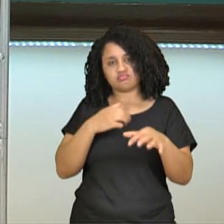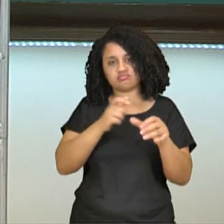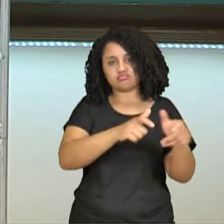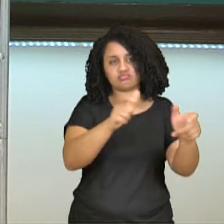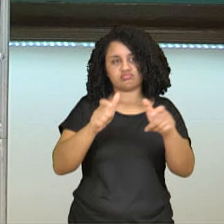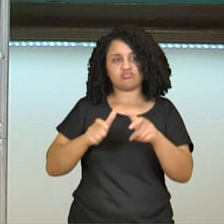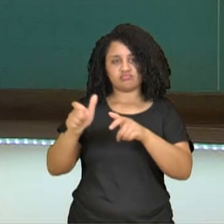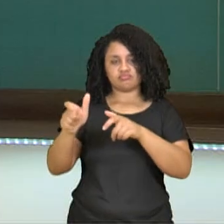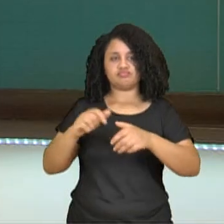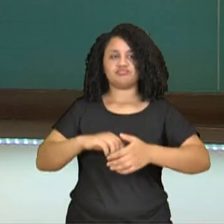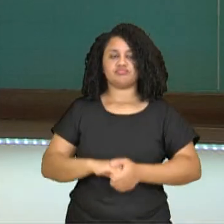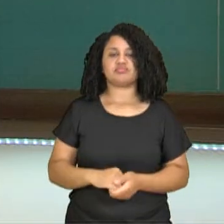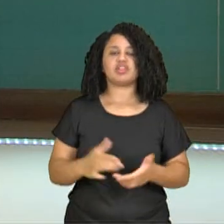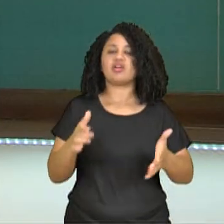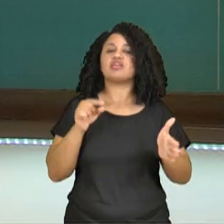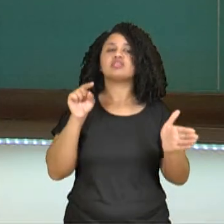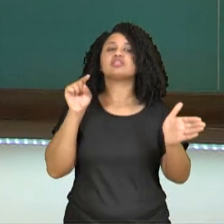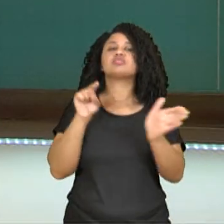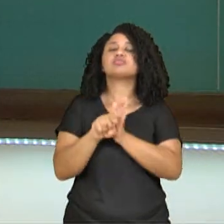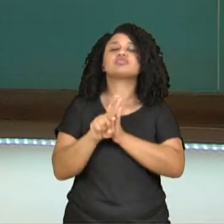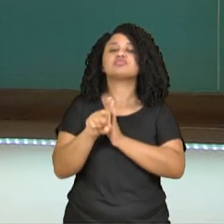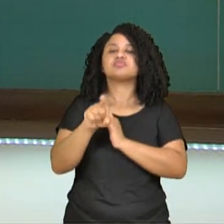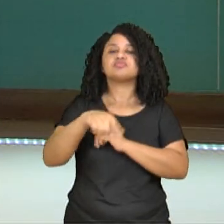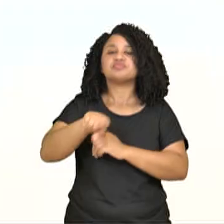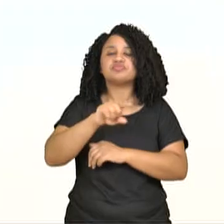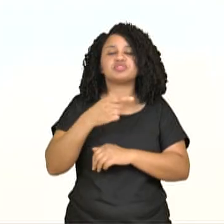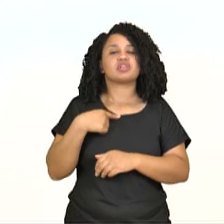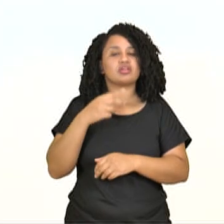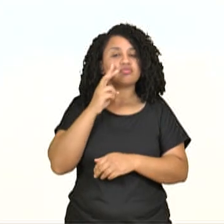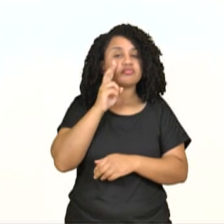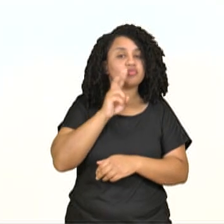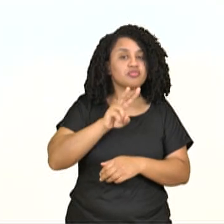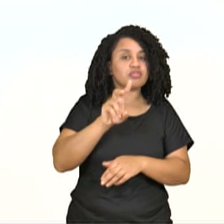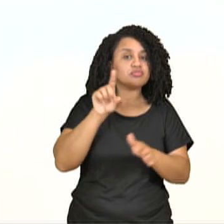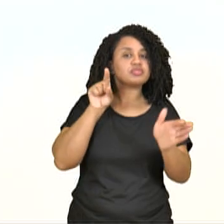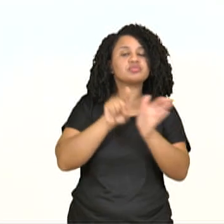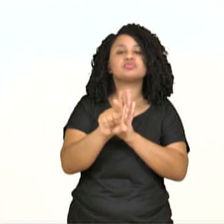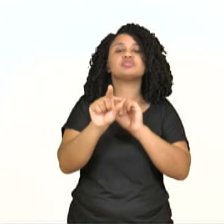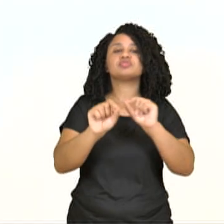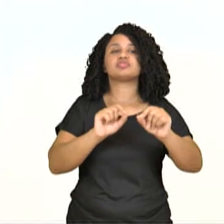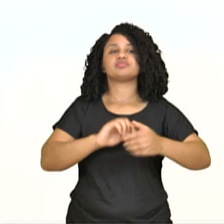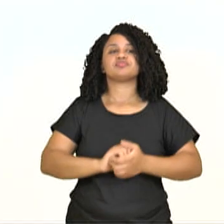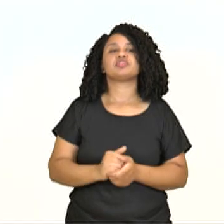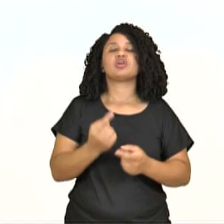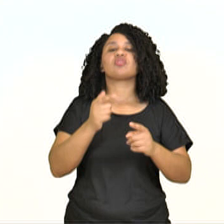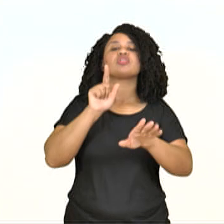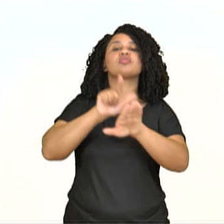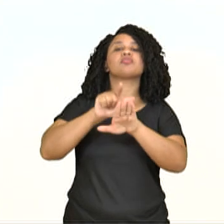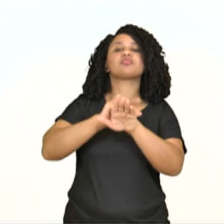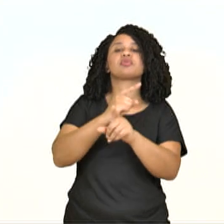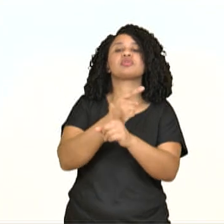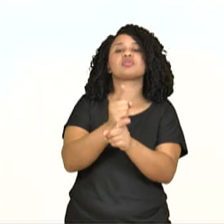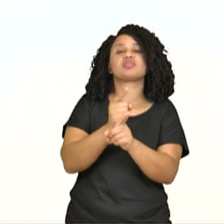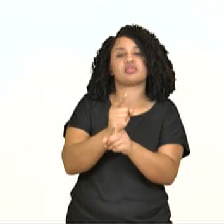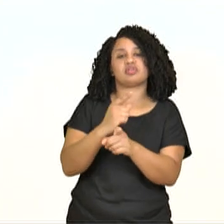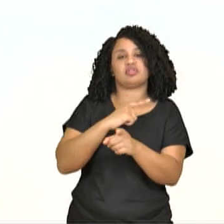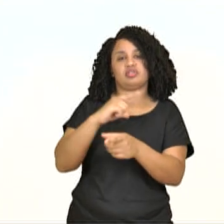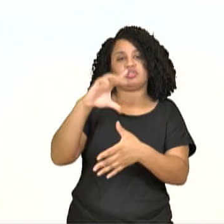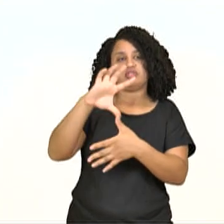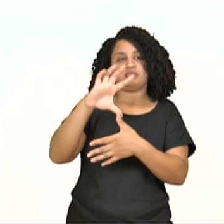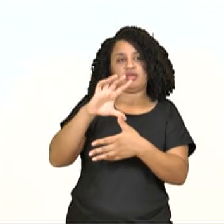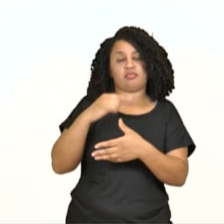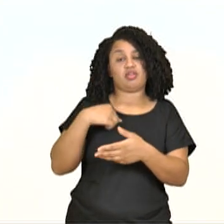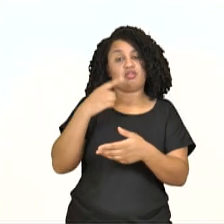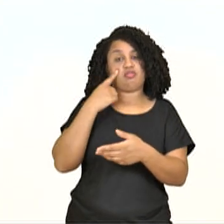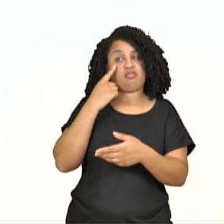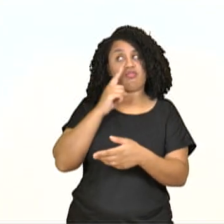E agora, o nosso quiz na tela para você. Acompanhe ali, ó. Qual é a função da Rosa dos Ventos em um mapa? Letra